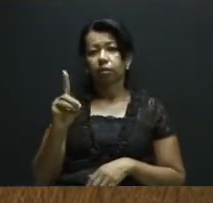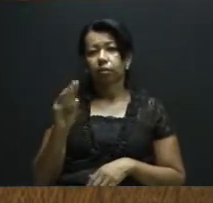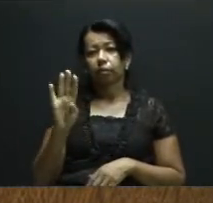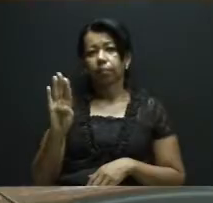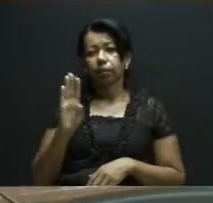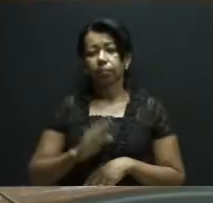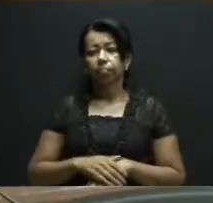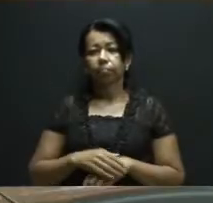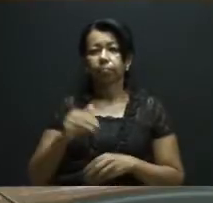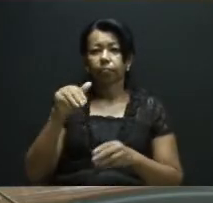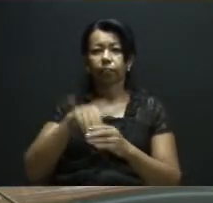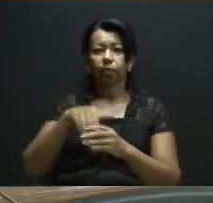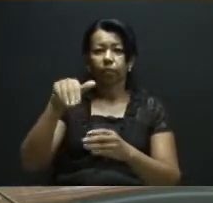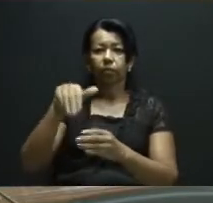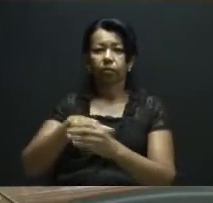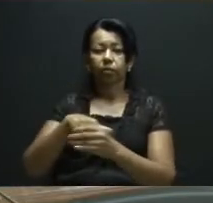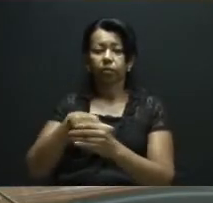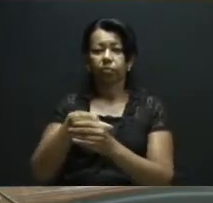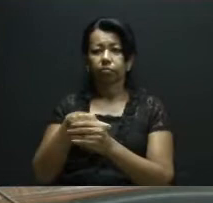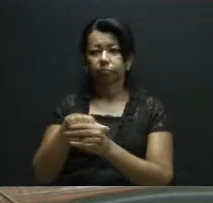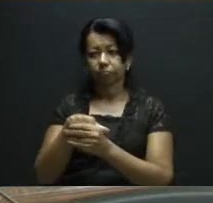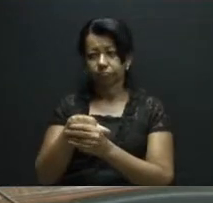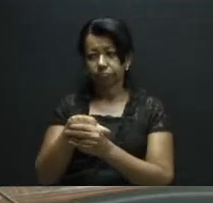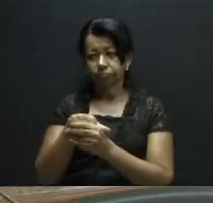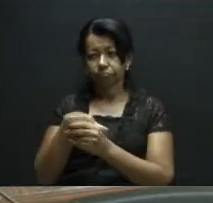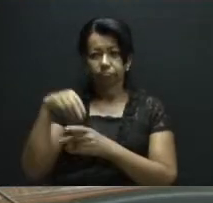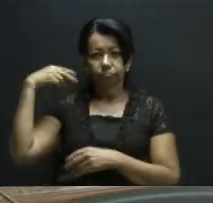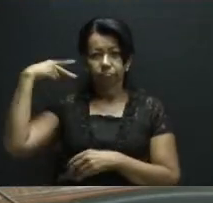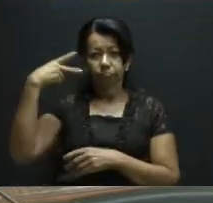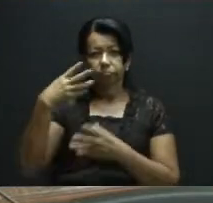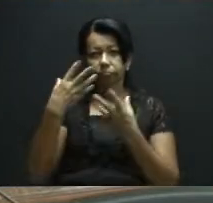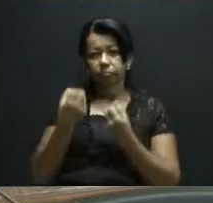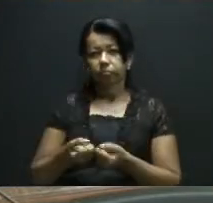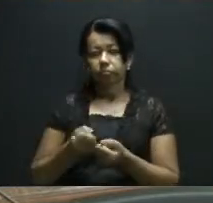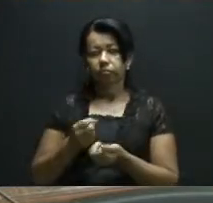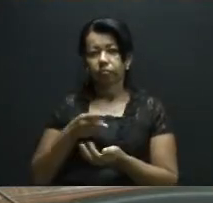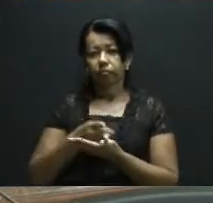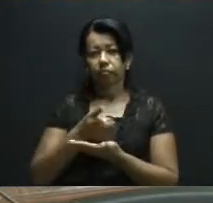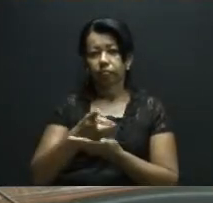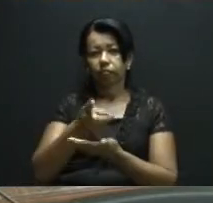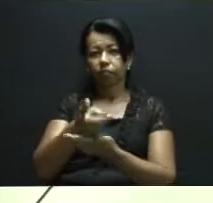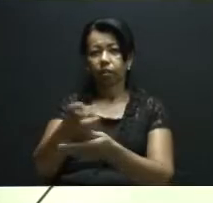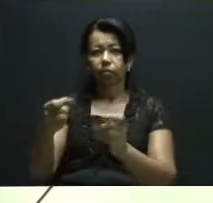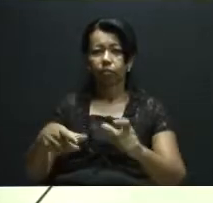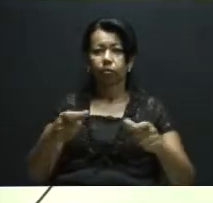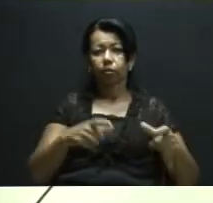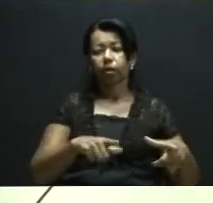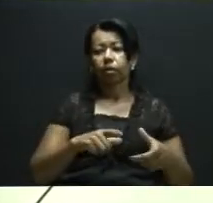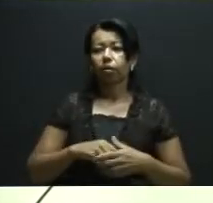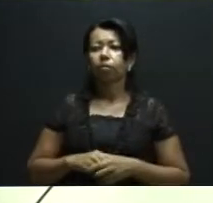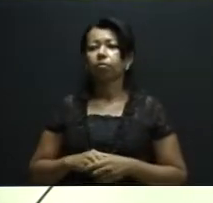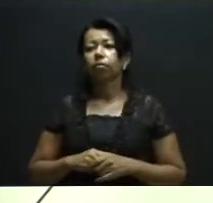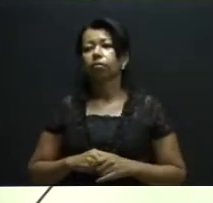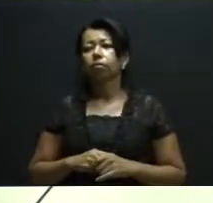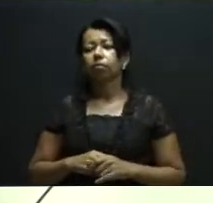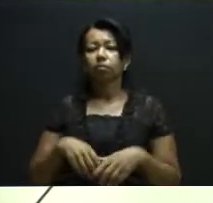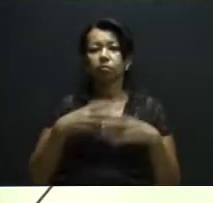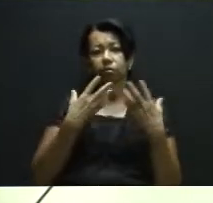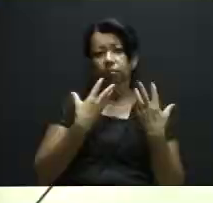em votação vereadores que forem pela aprovação permanece como se encontram